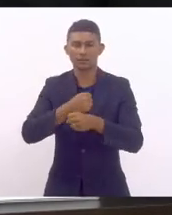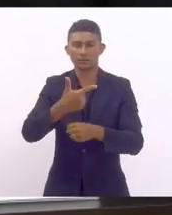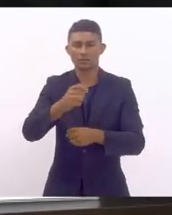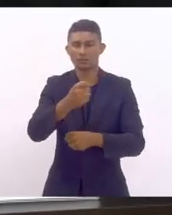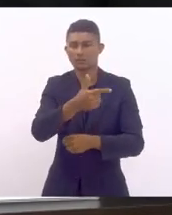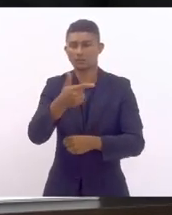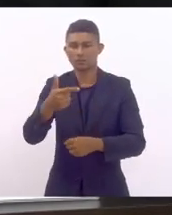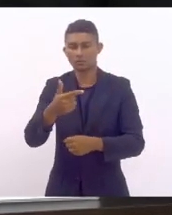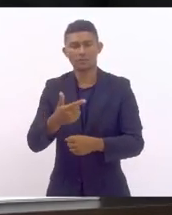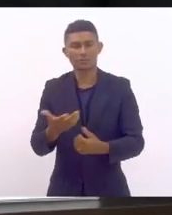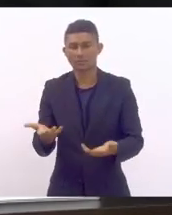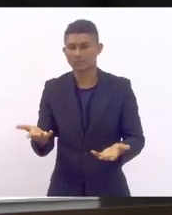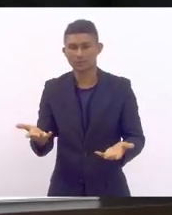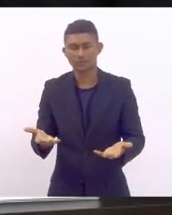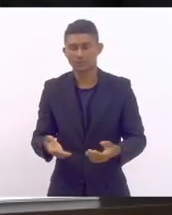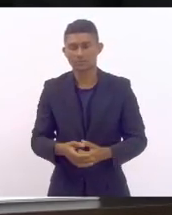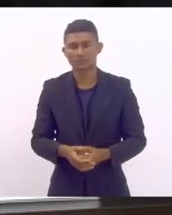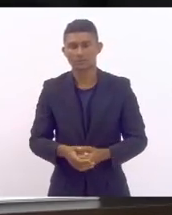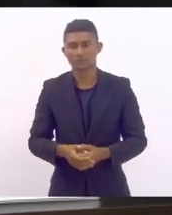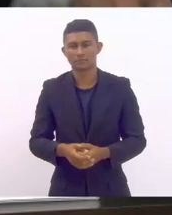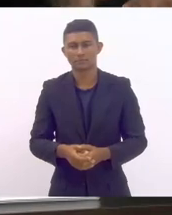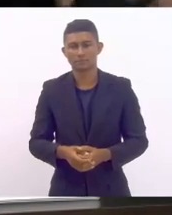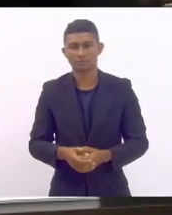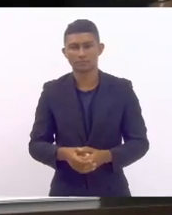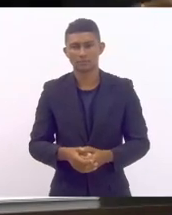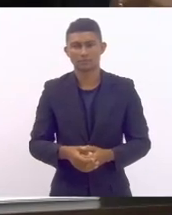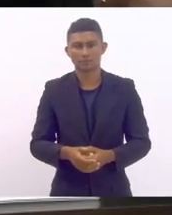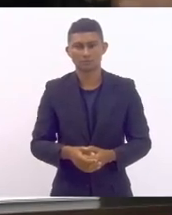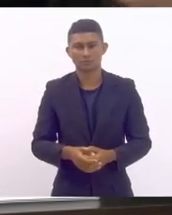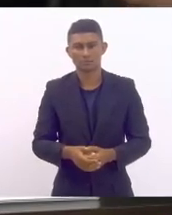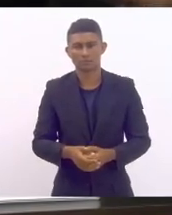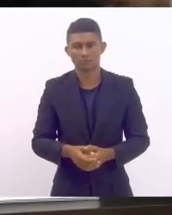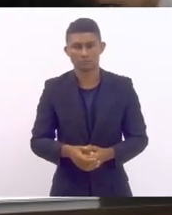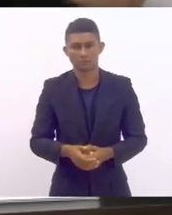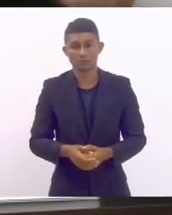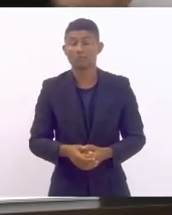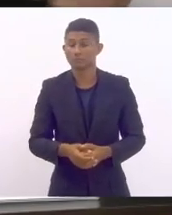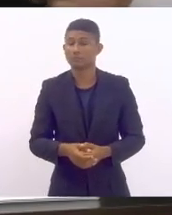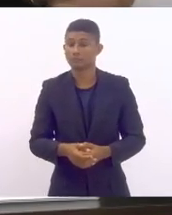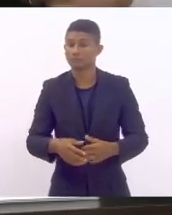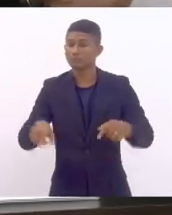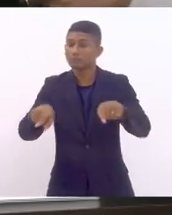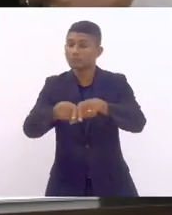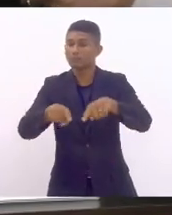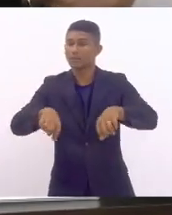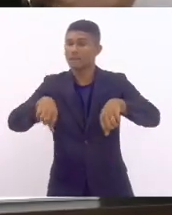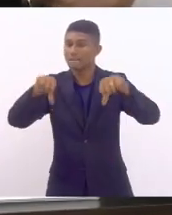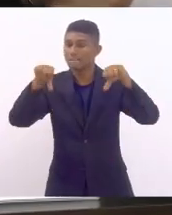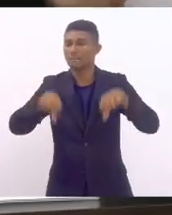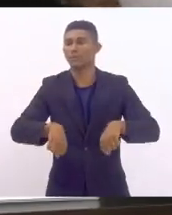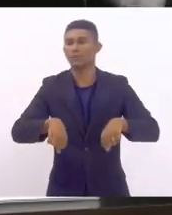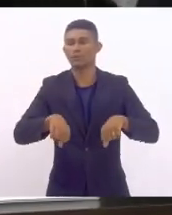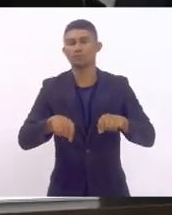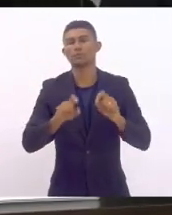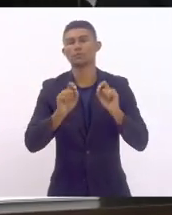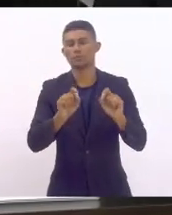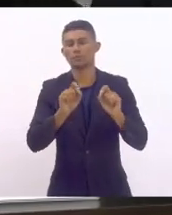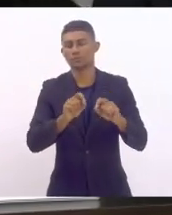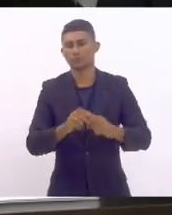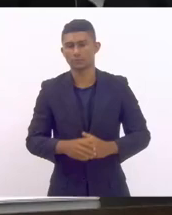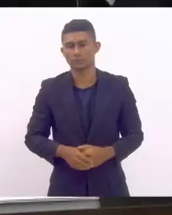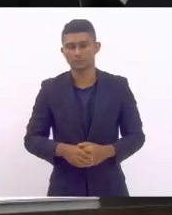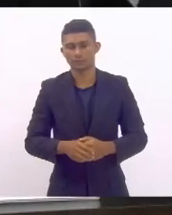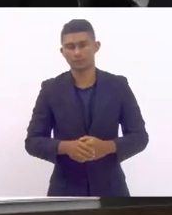se nada foi feito Oi e o pior Deputado E aí a necessidade